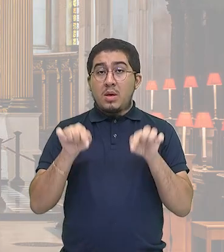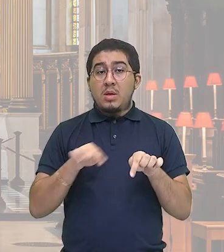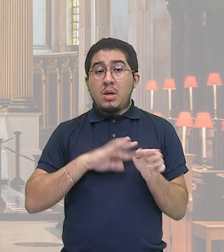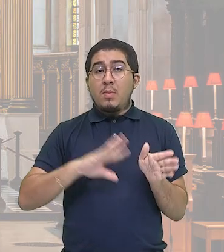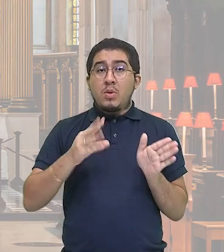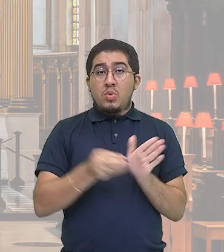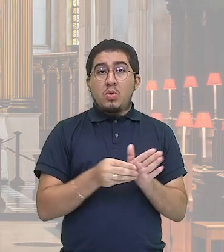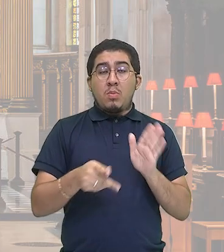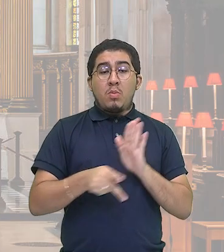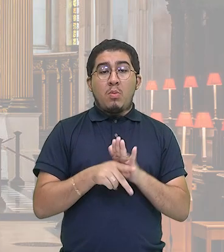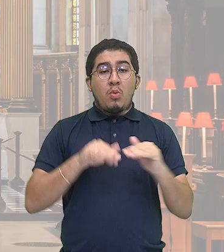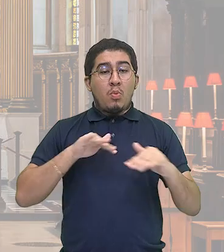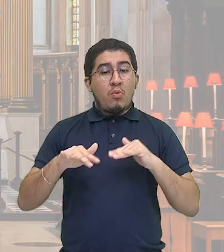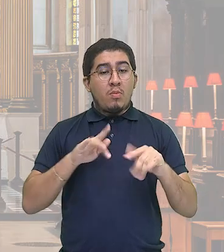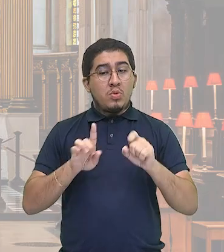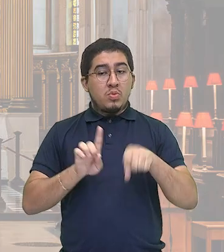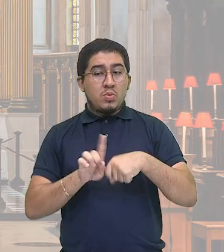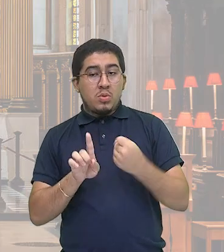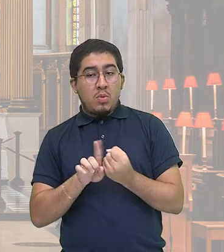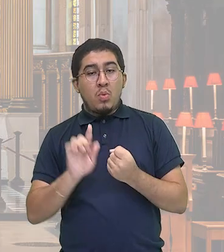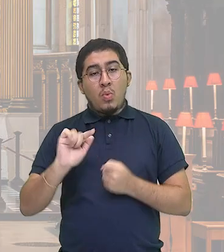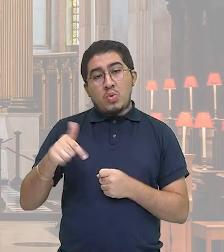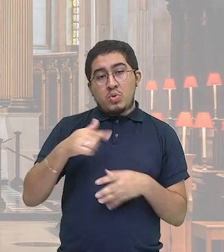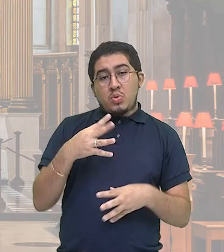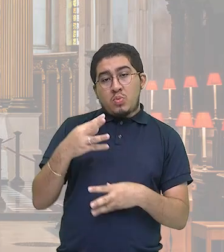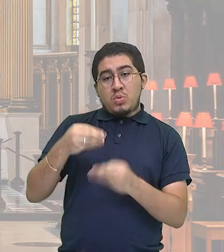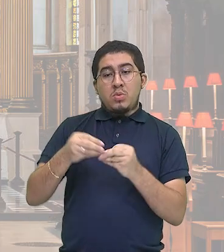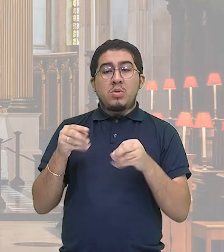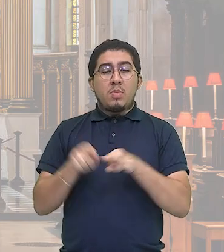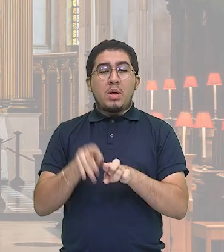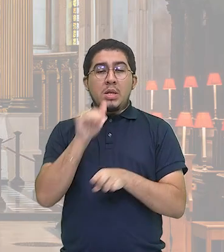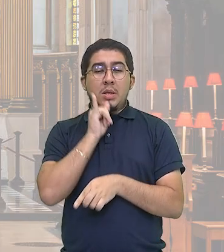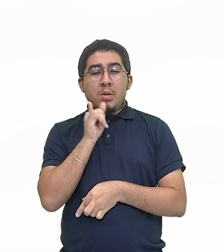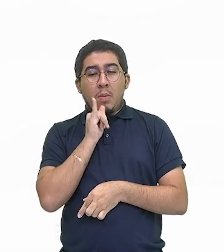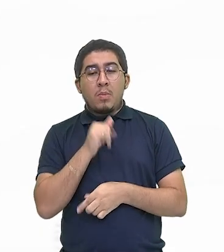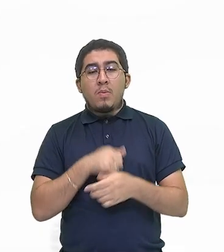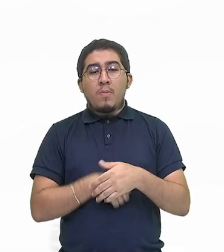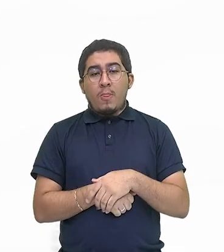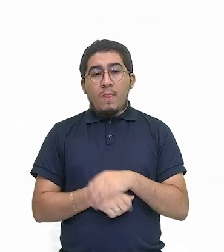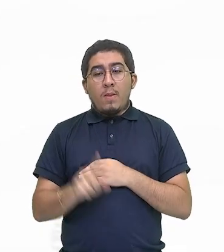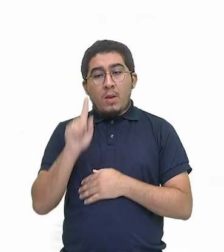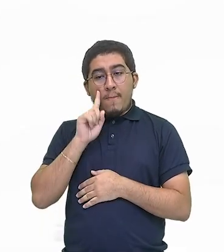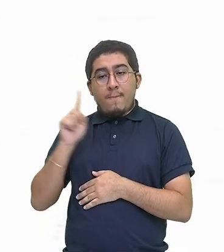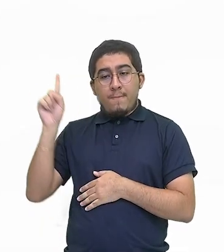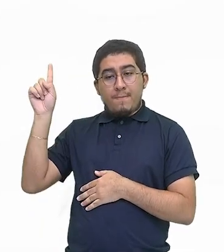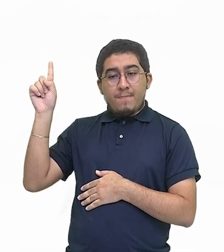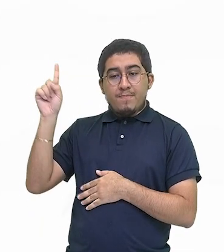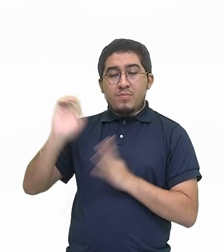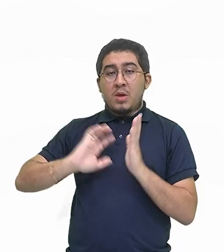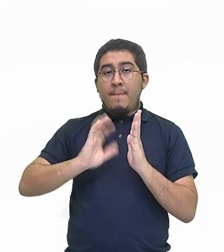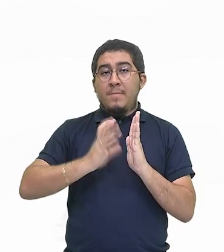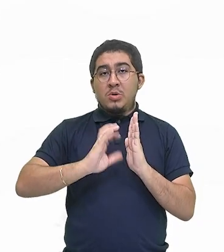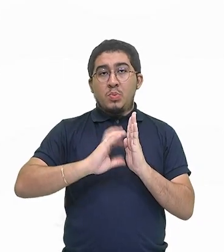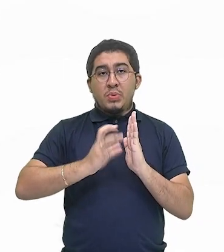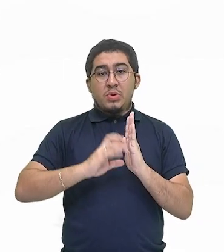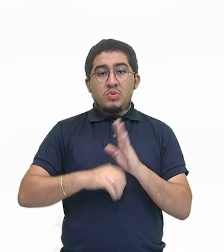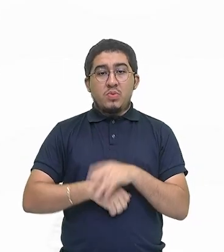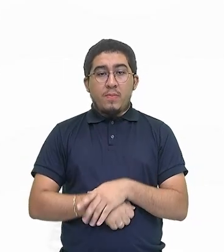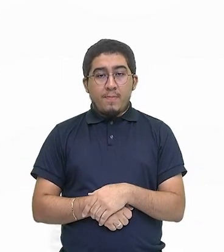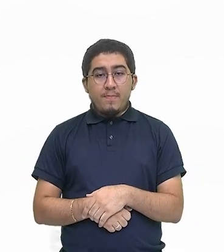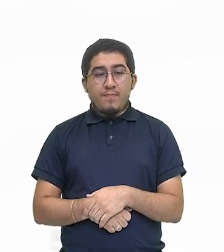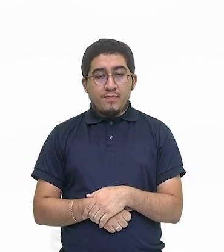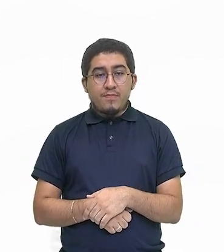os movimentos sociais, outras contribuições, como os partidos políticos. Um exemplo